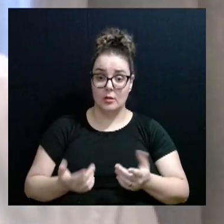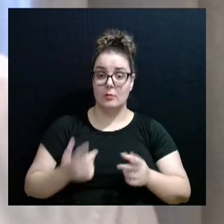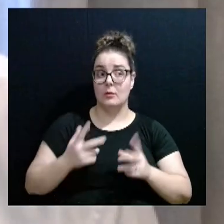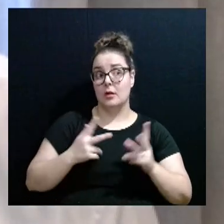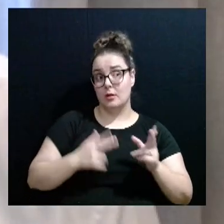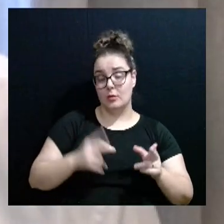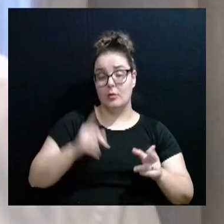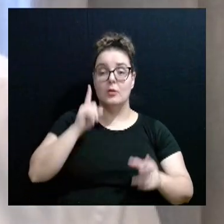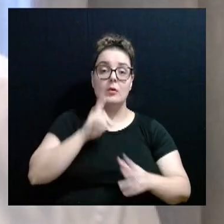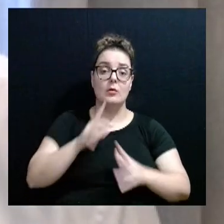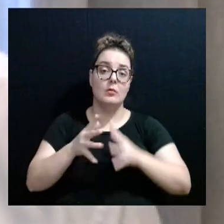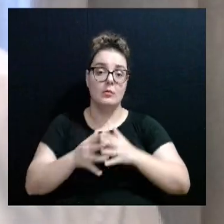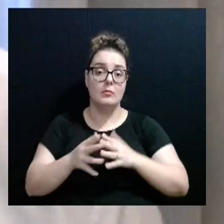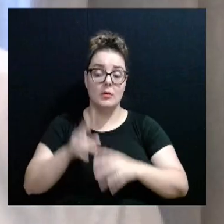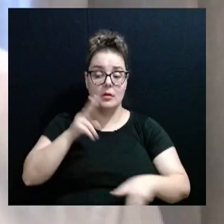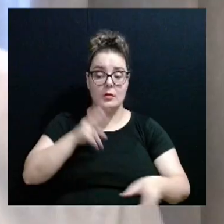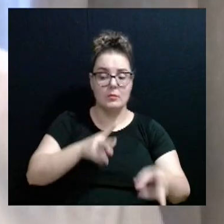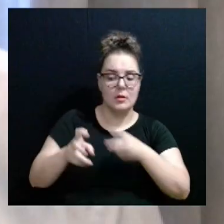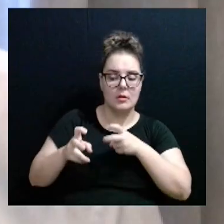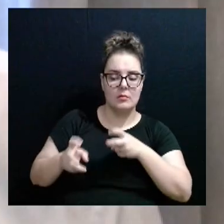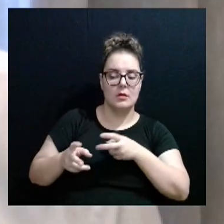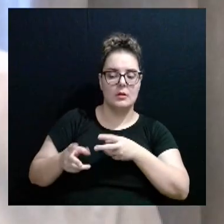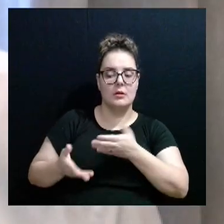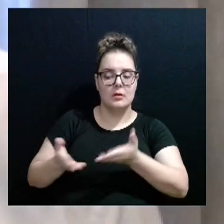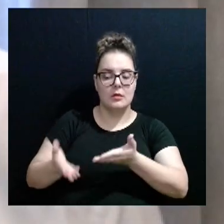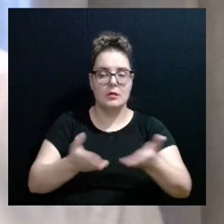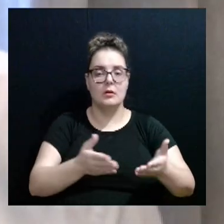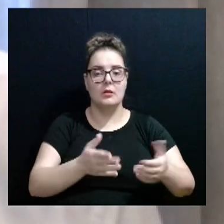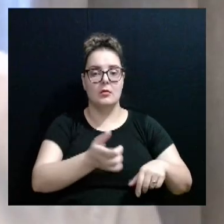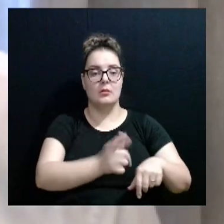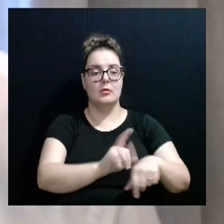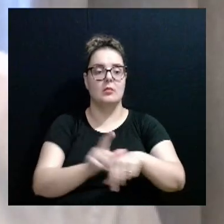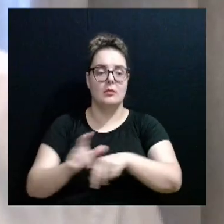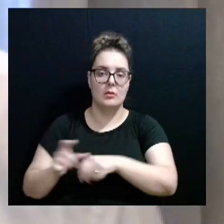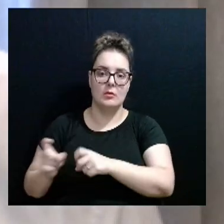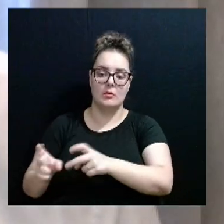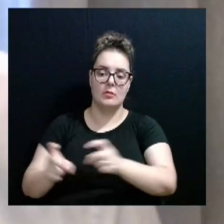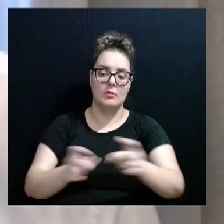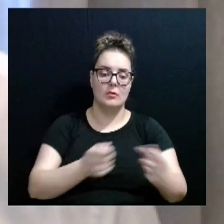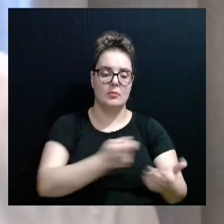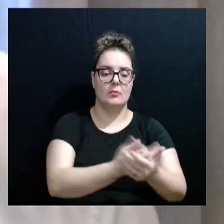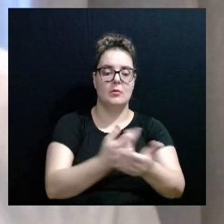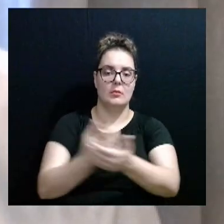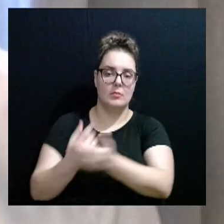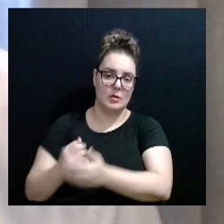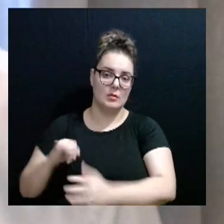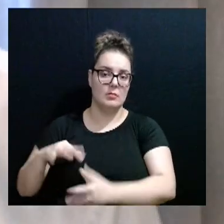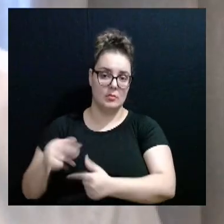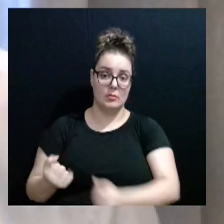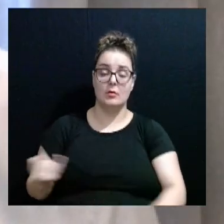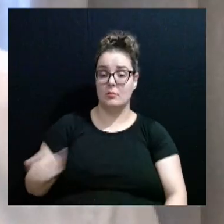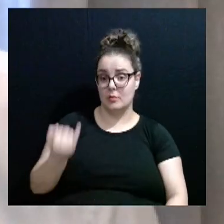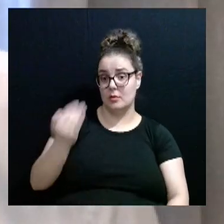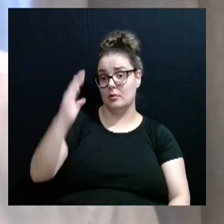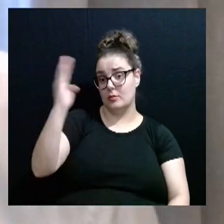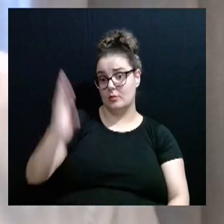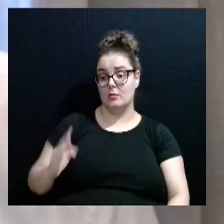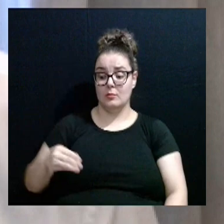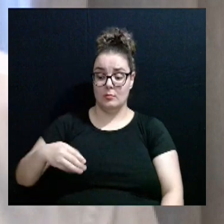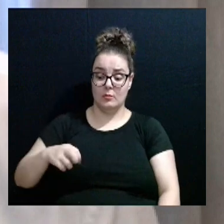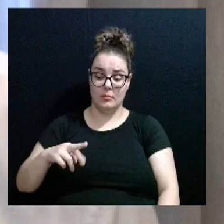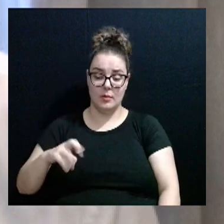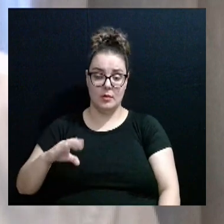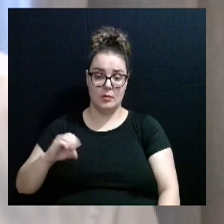tratado o comércio internacional, para eles é importante que o Brasil e o Mercosul fortaleçam relações